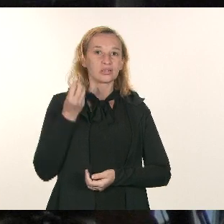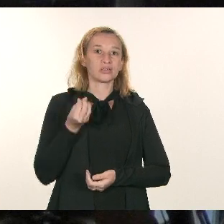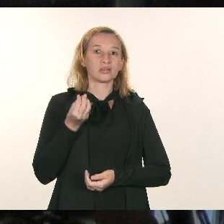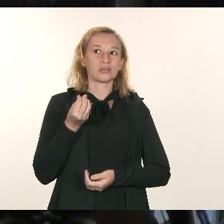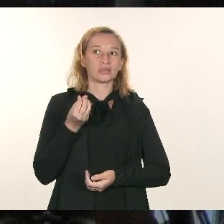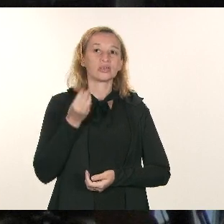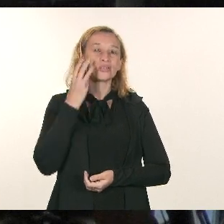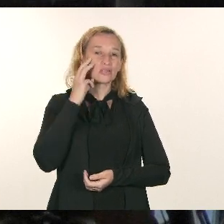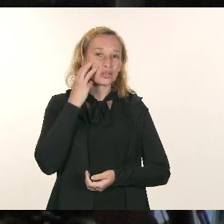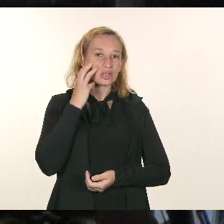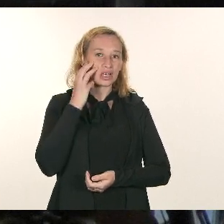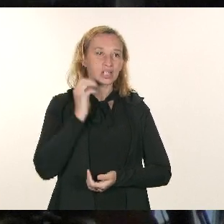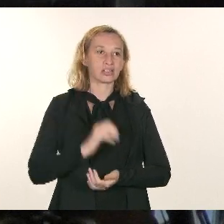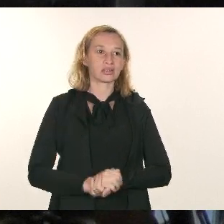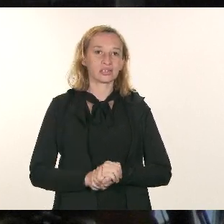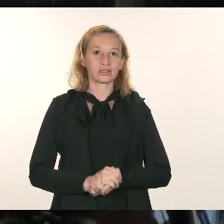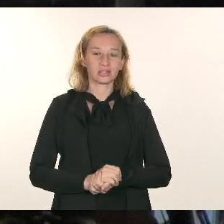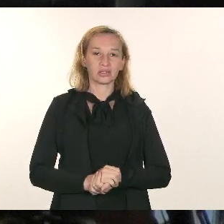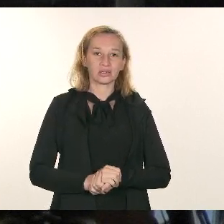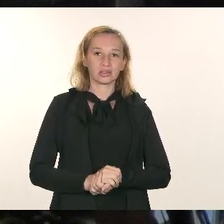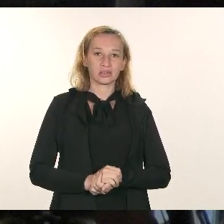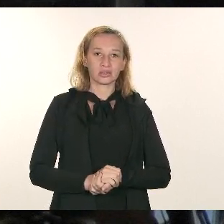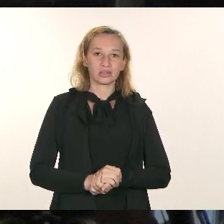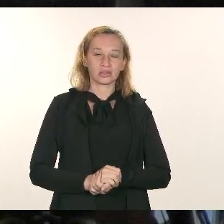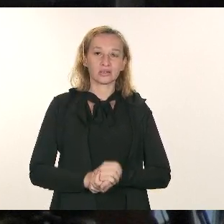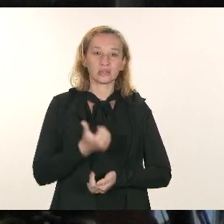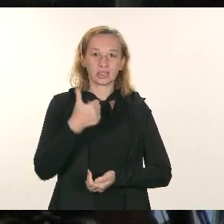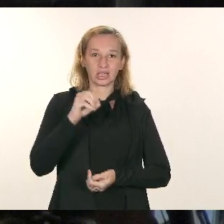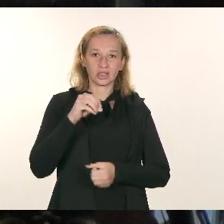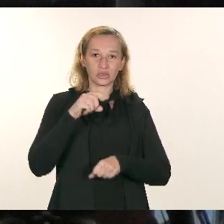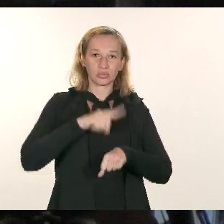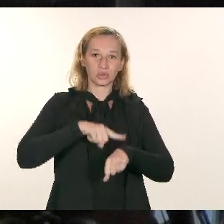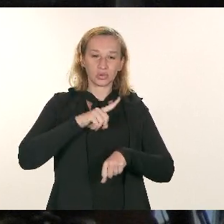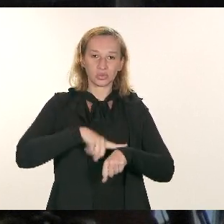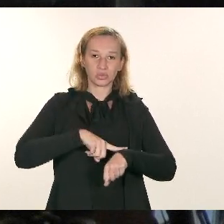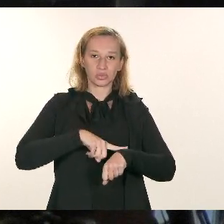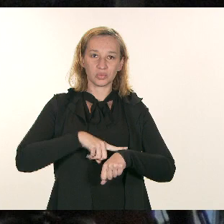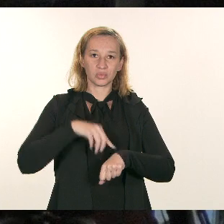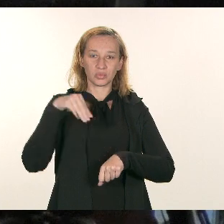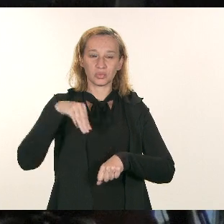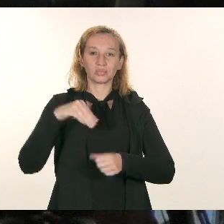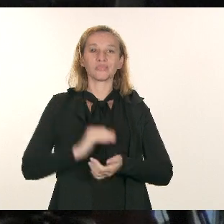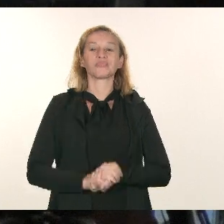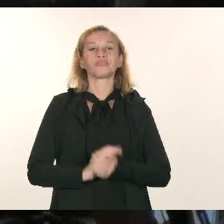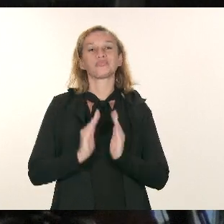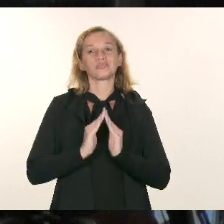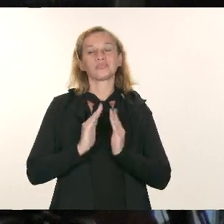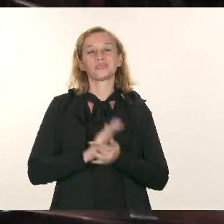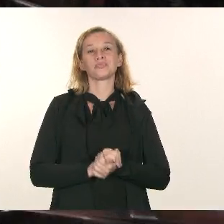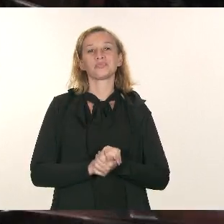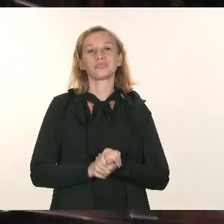deputado Valdec Carneiro. Vossa Excelência dispõe de 10 minutos no tempo regimental.